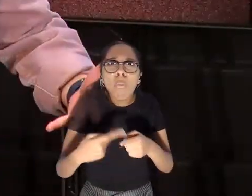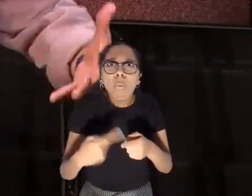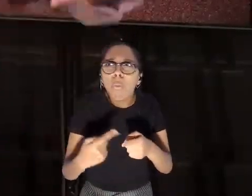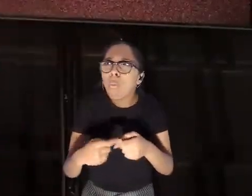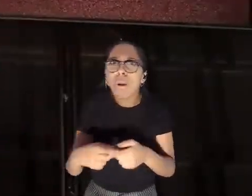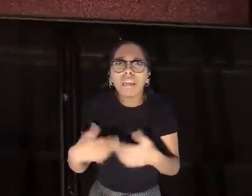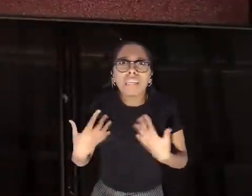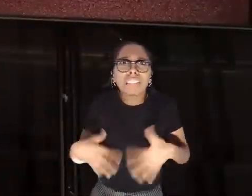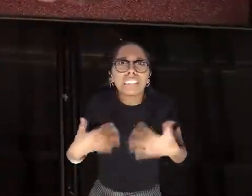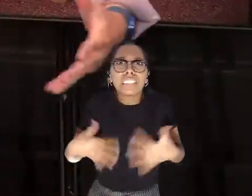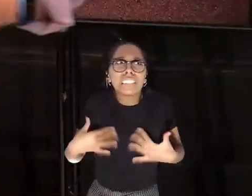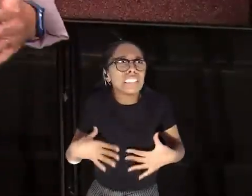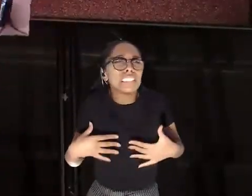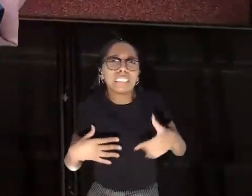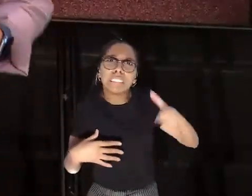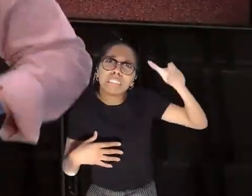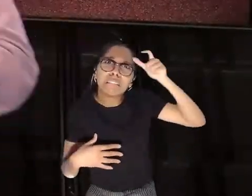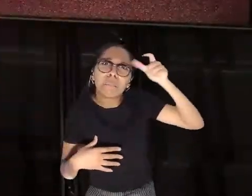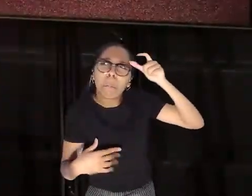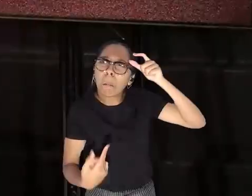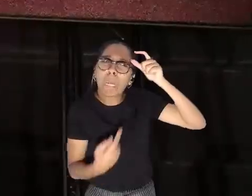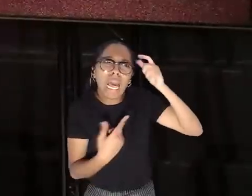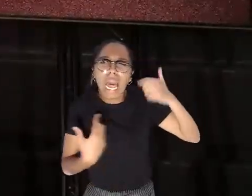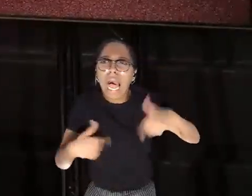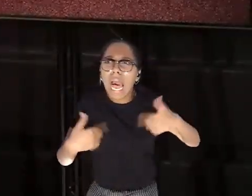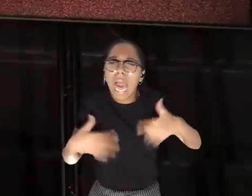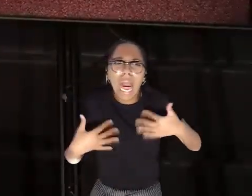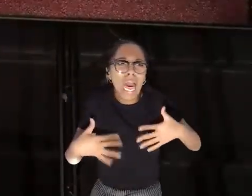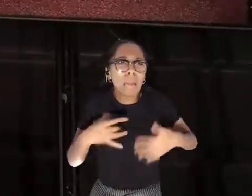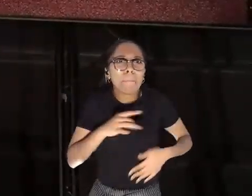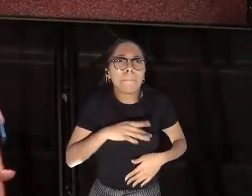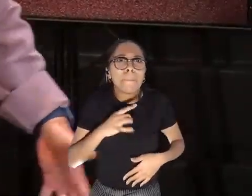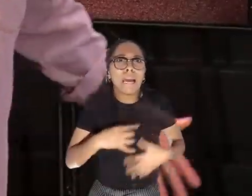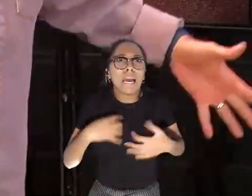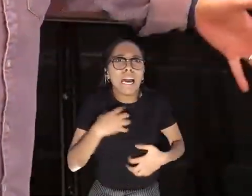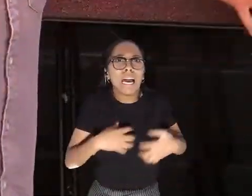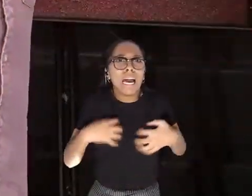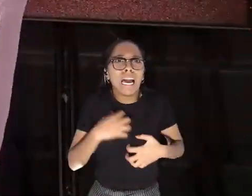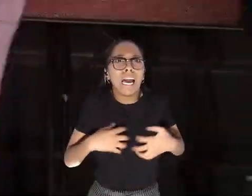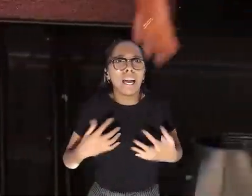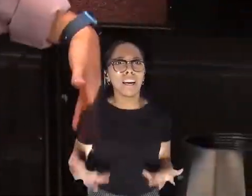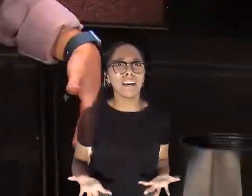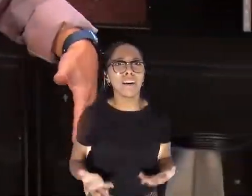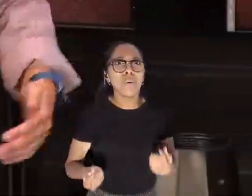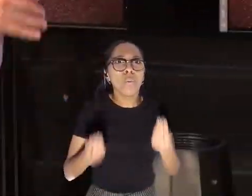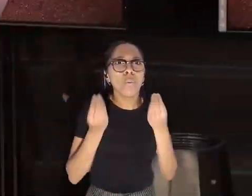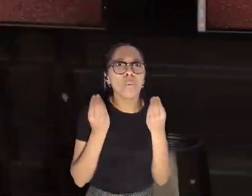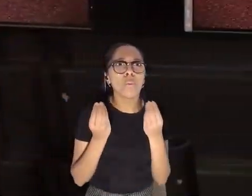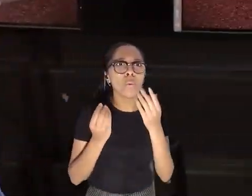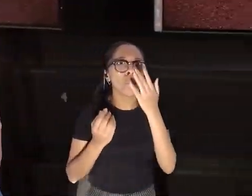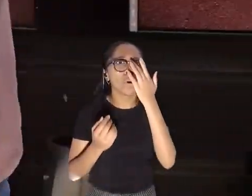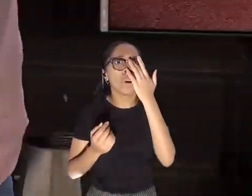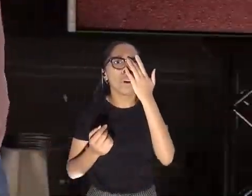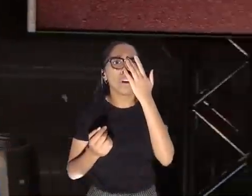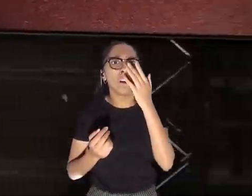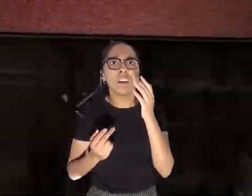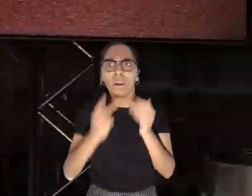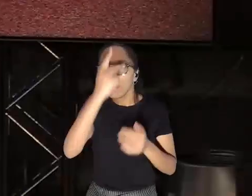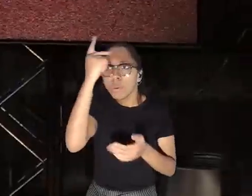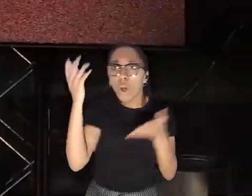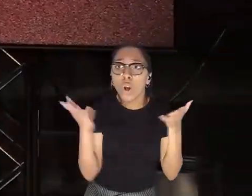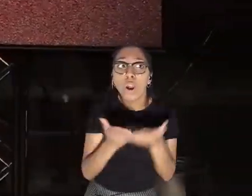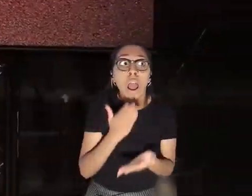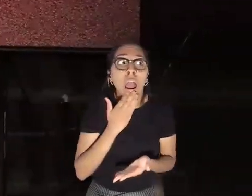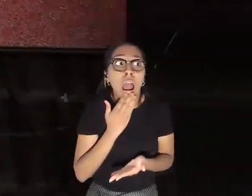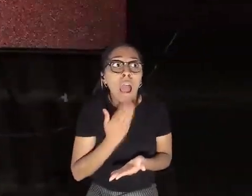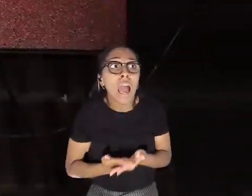demônio é mais sensível a mim do que a voz do Espírito? Se eu disser para alguém: o demônio está aqui, todo mundo: uff, crendo Deus Pai,